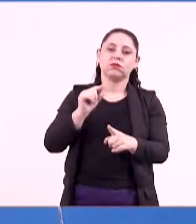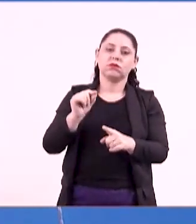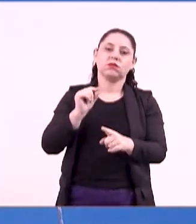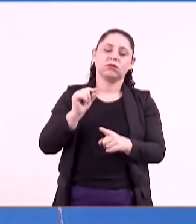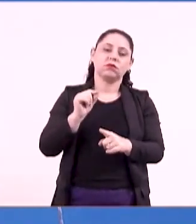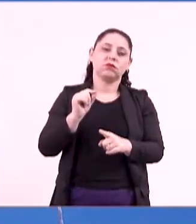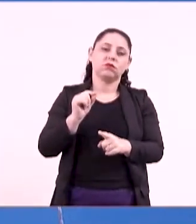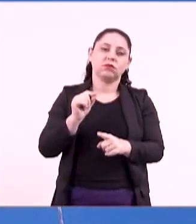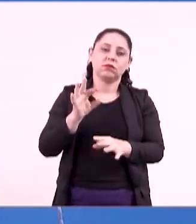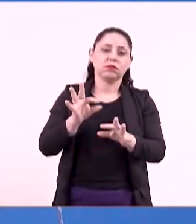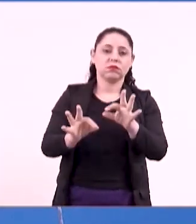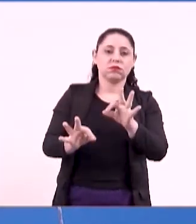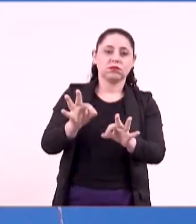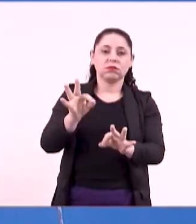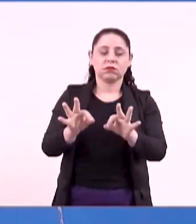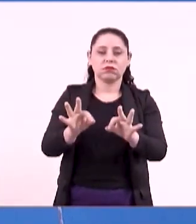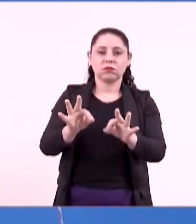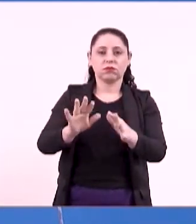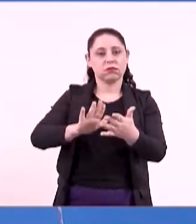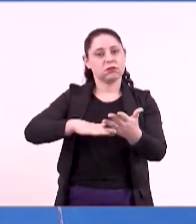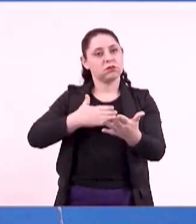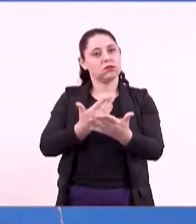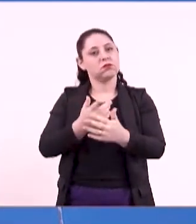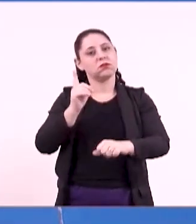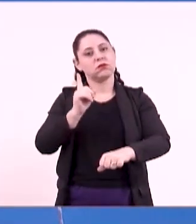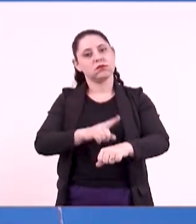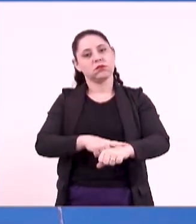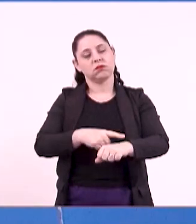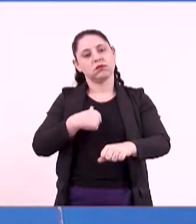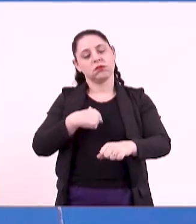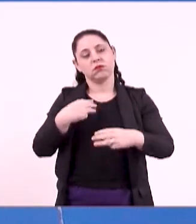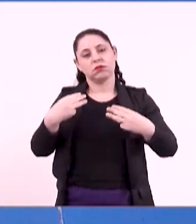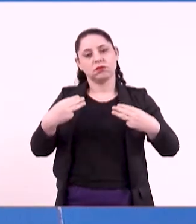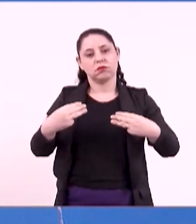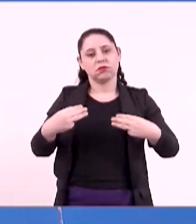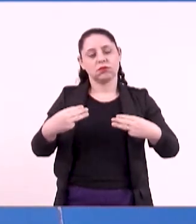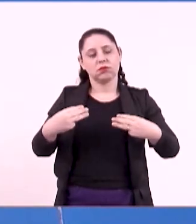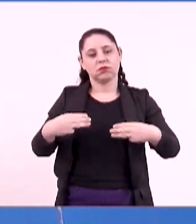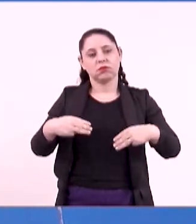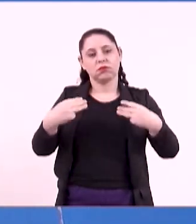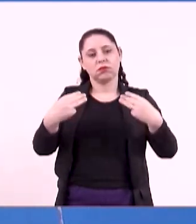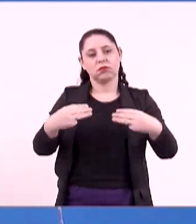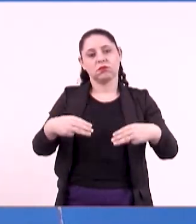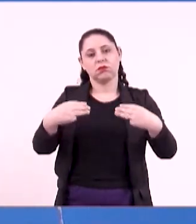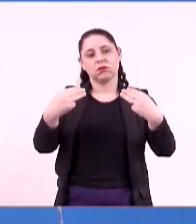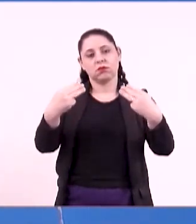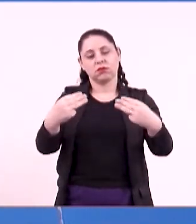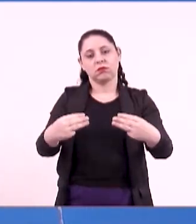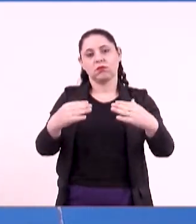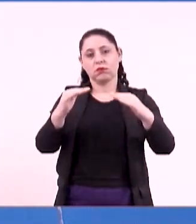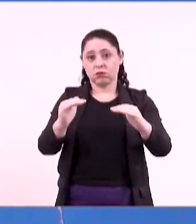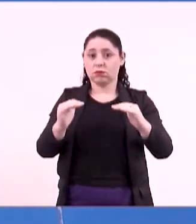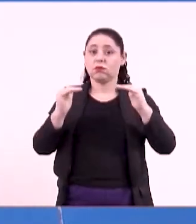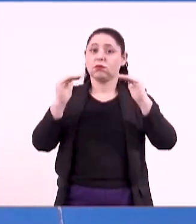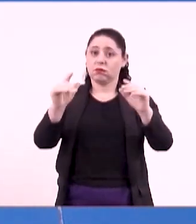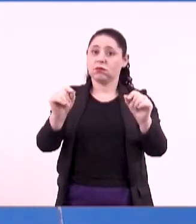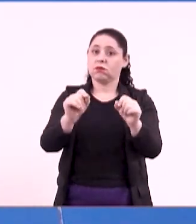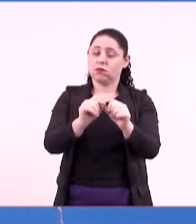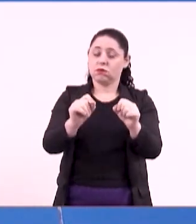mais ajuizada interpretação do momento que o ministro do Suprema Corte